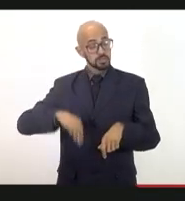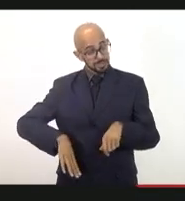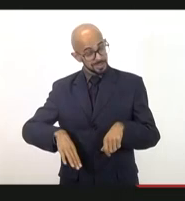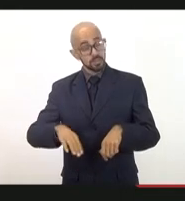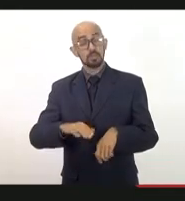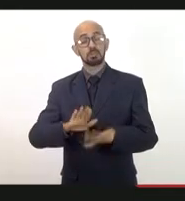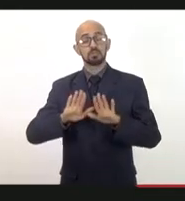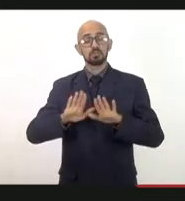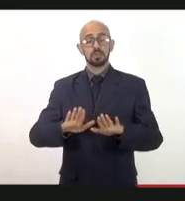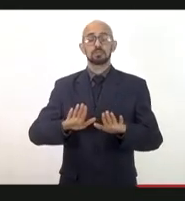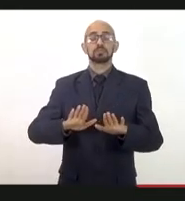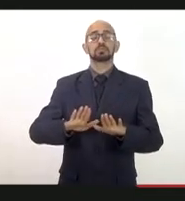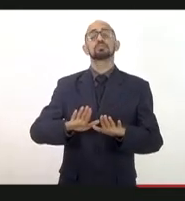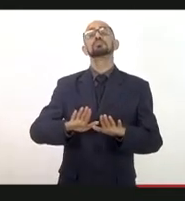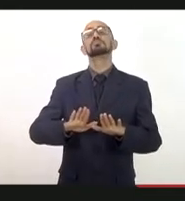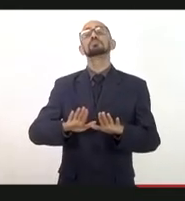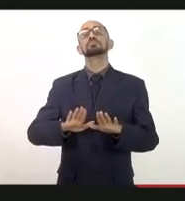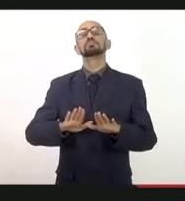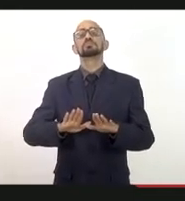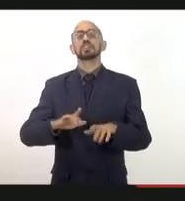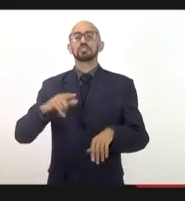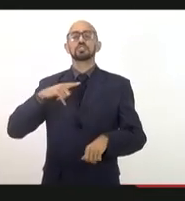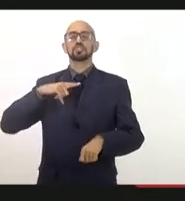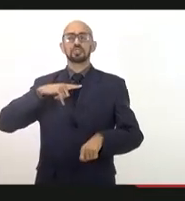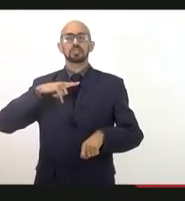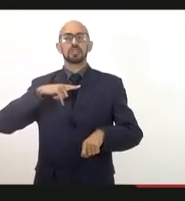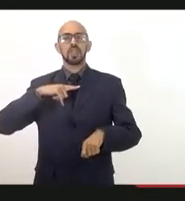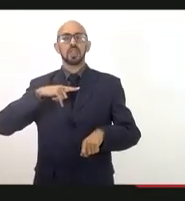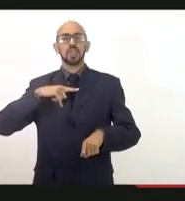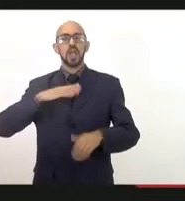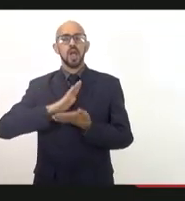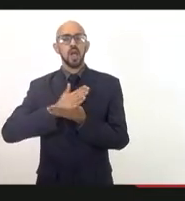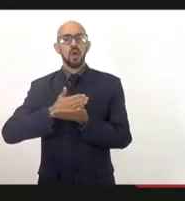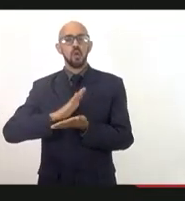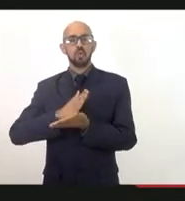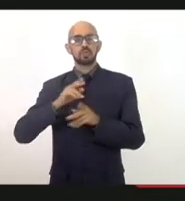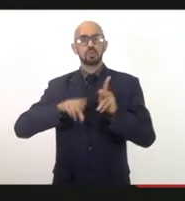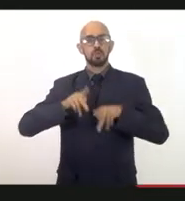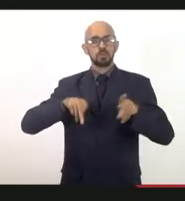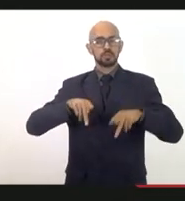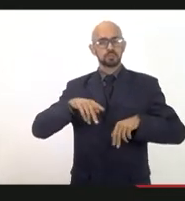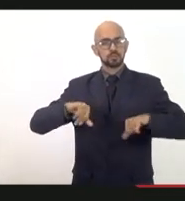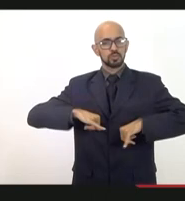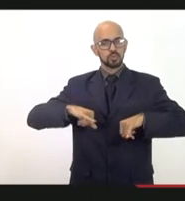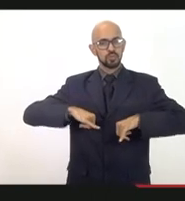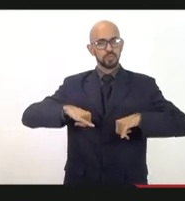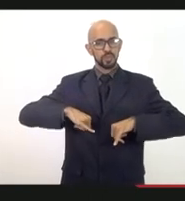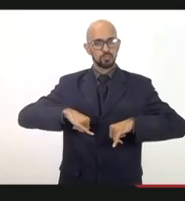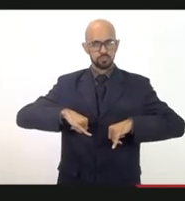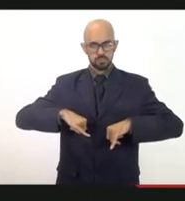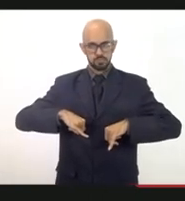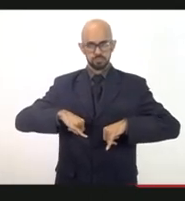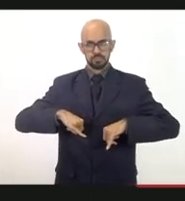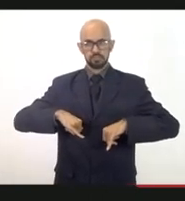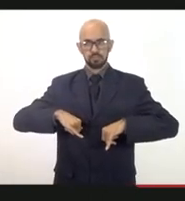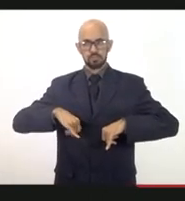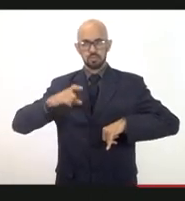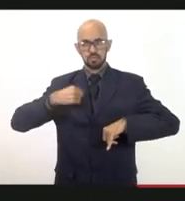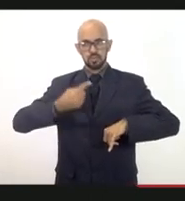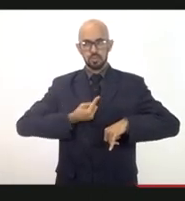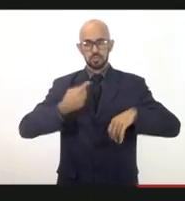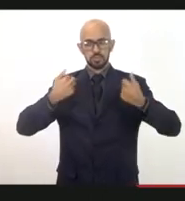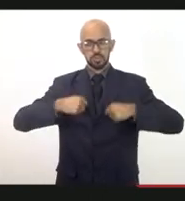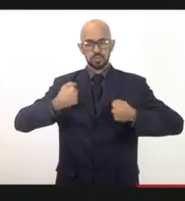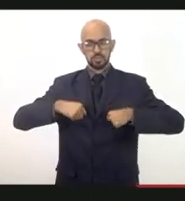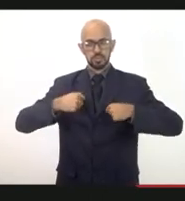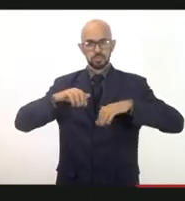sim. Mas a gente tem uma população muito grande e muito sofrida. A gente precisa, às vezes,